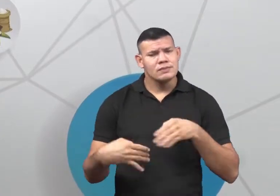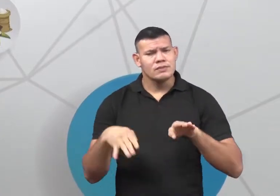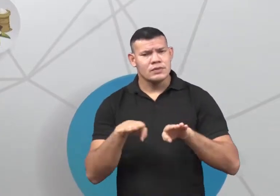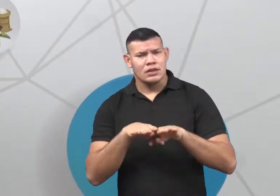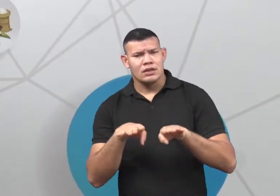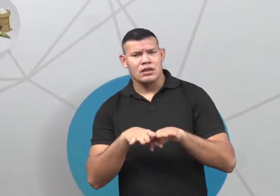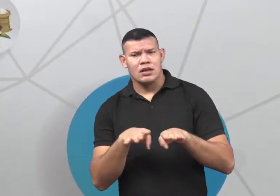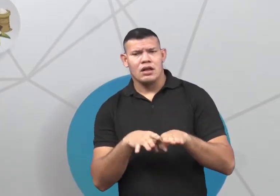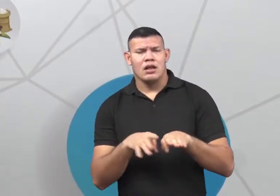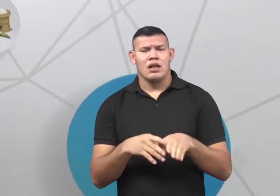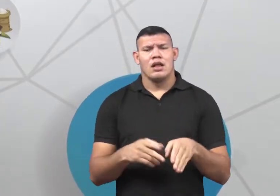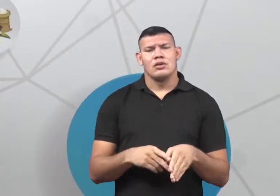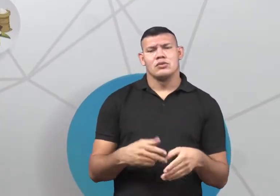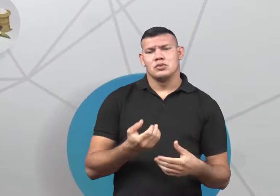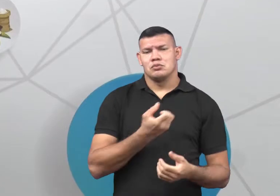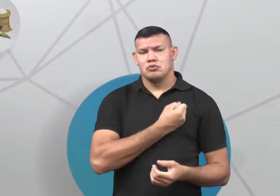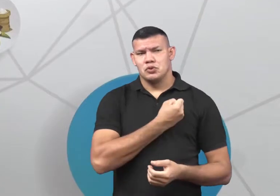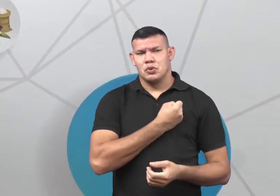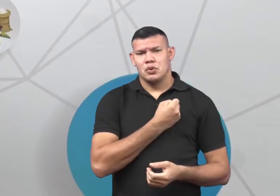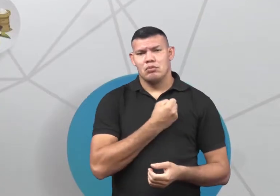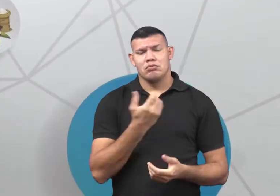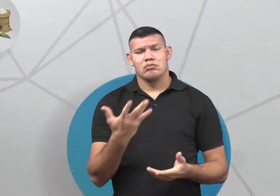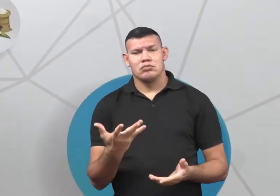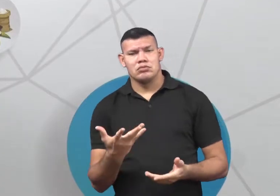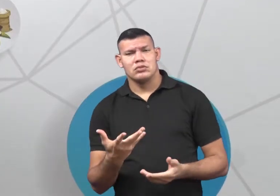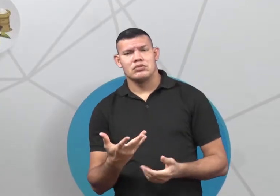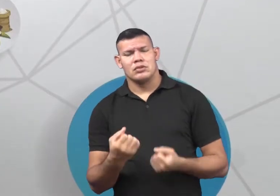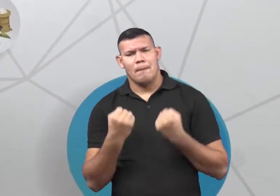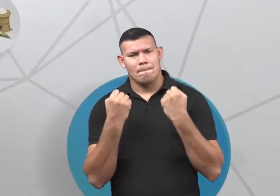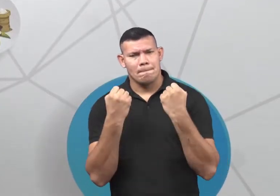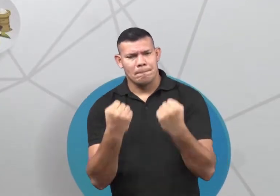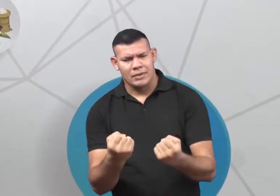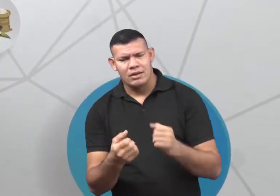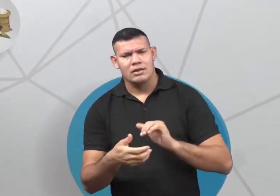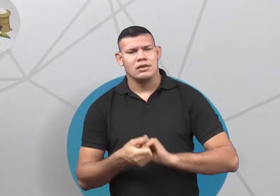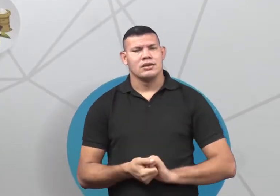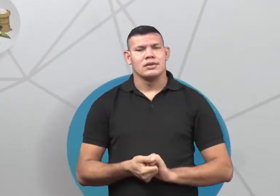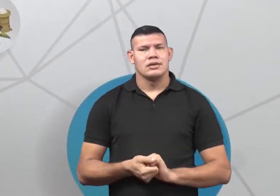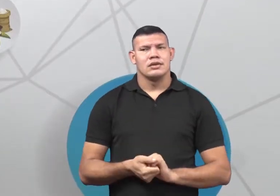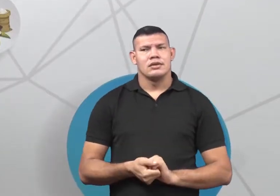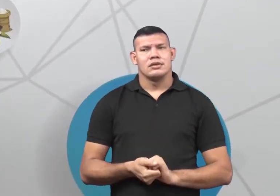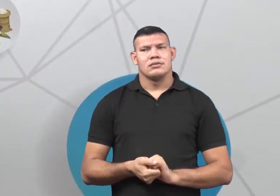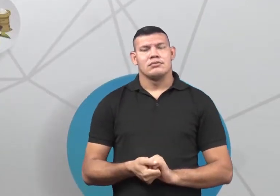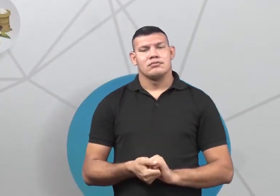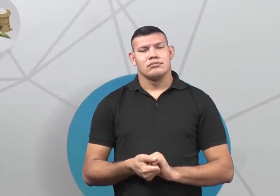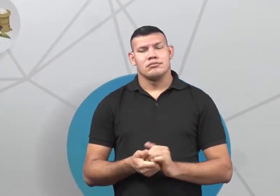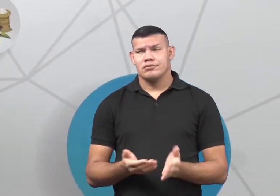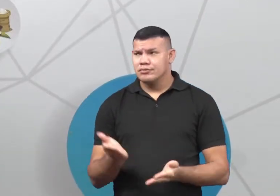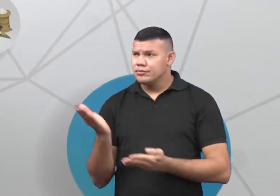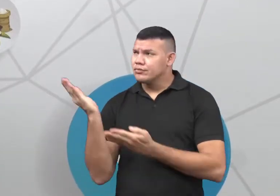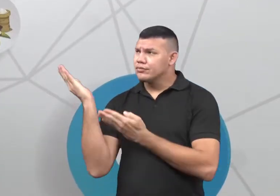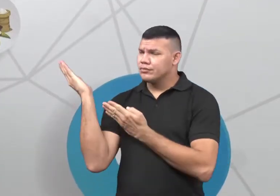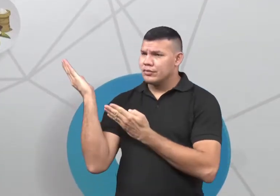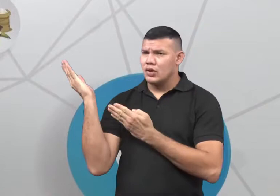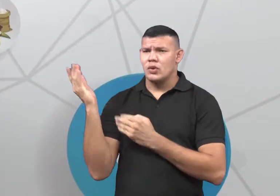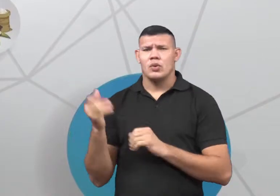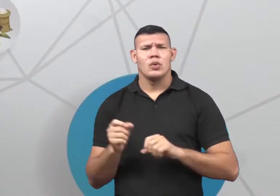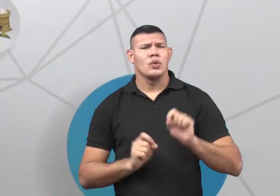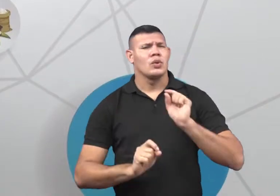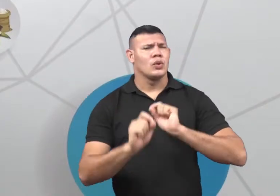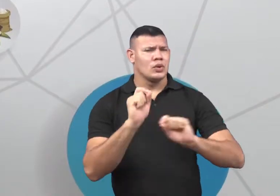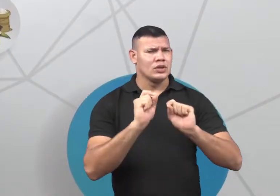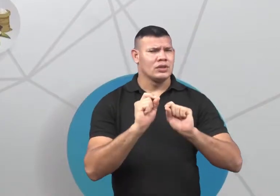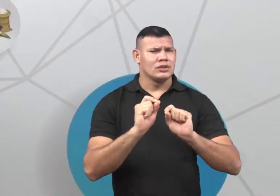é um número de massa e qual é um número atômico. Na imagem, vocês vão ver a representação de um átomo de enxofre,